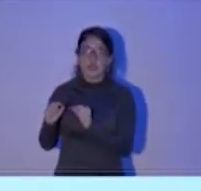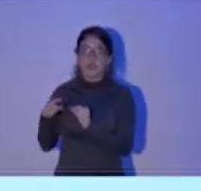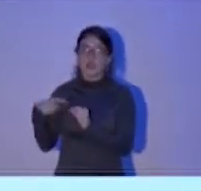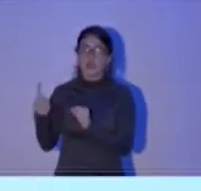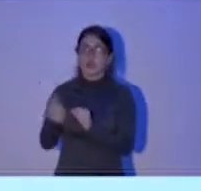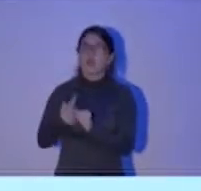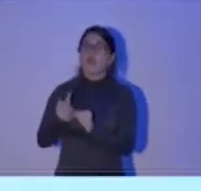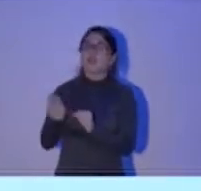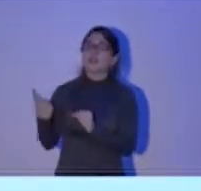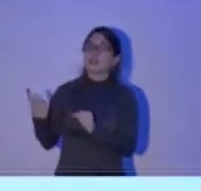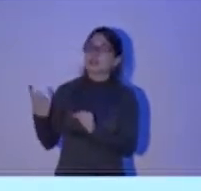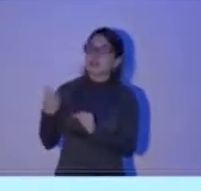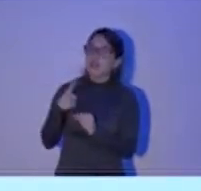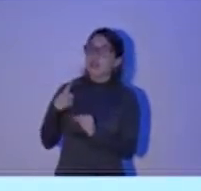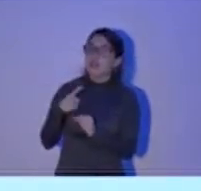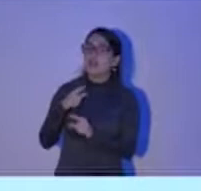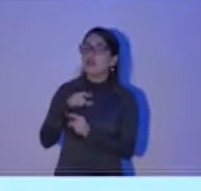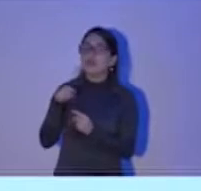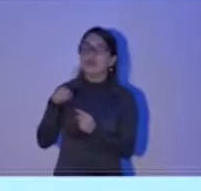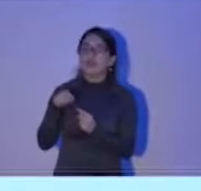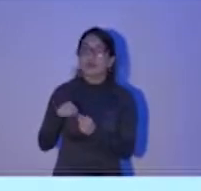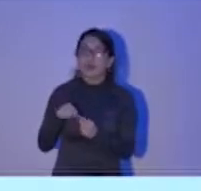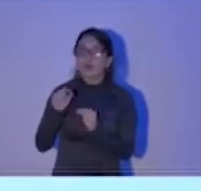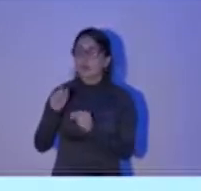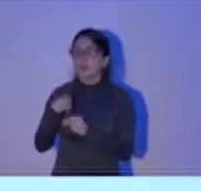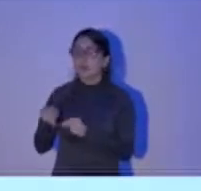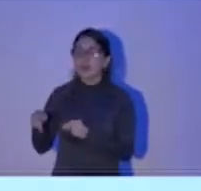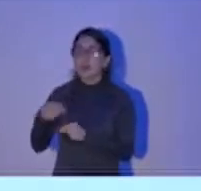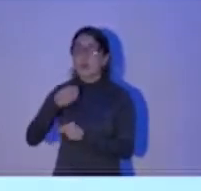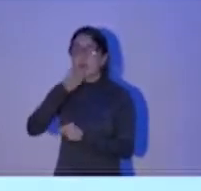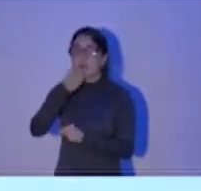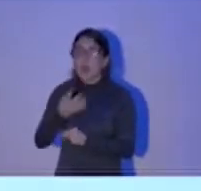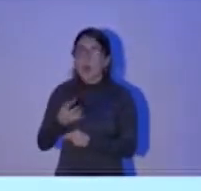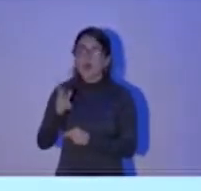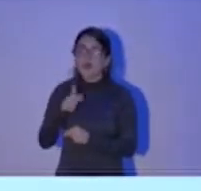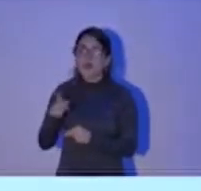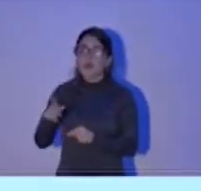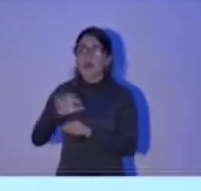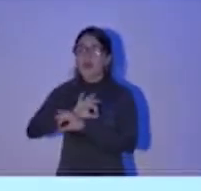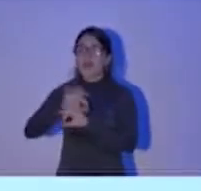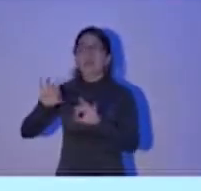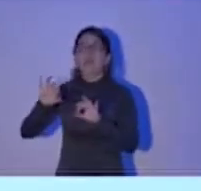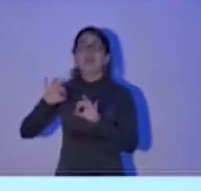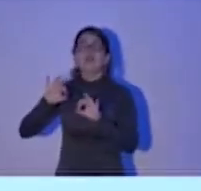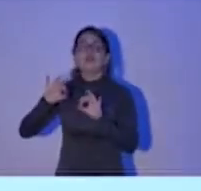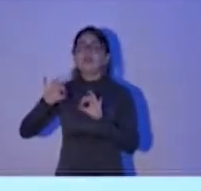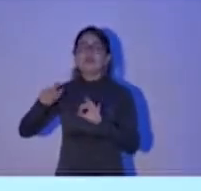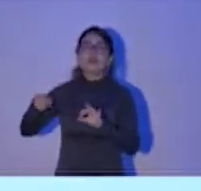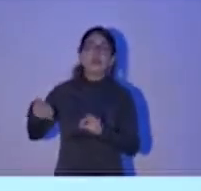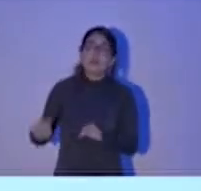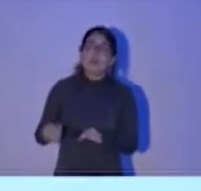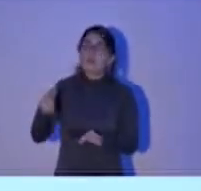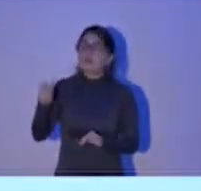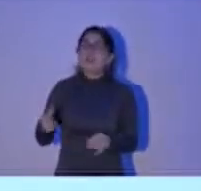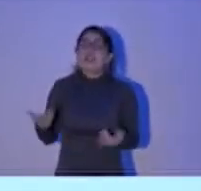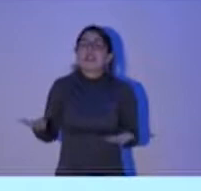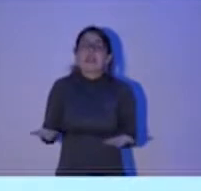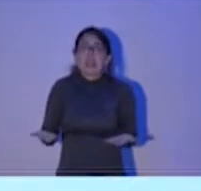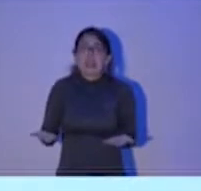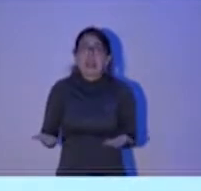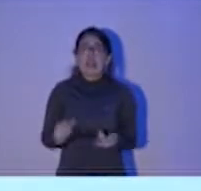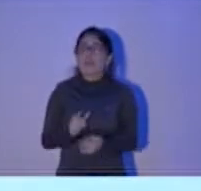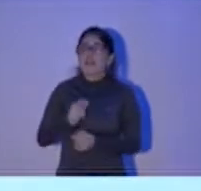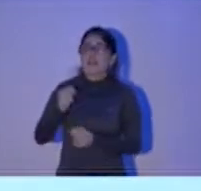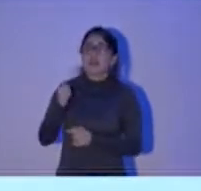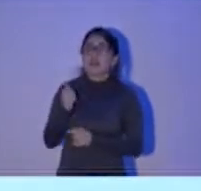gente tem, o que busca do bom professor, do professor de excelência, das experiências internacionais, de